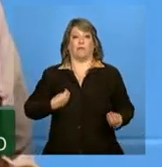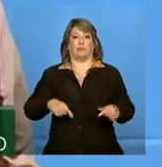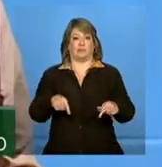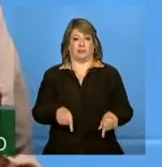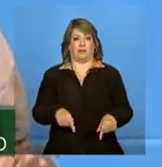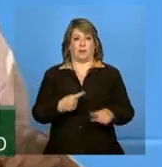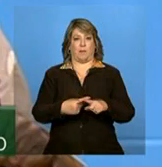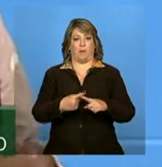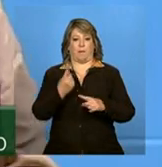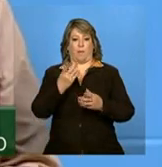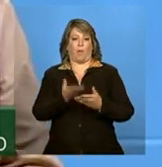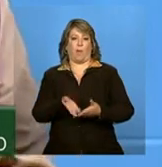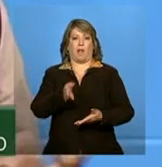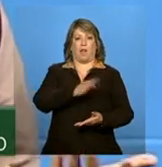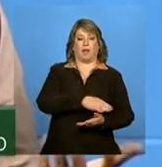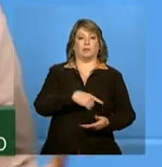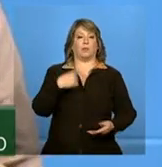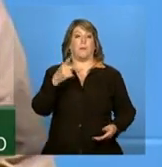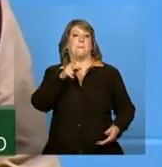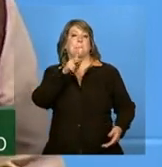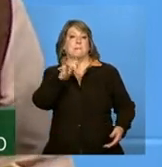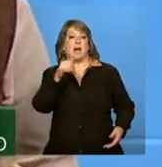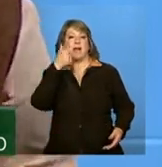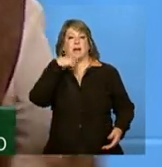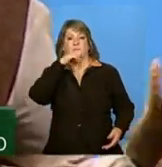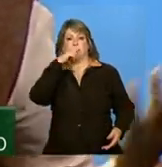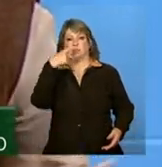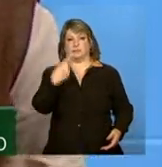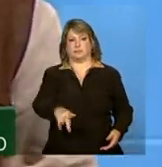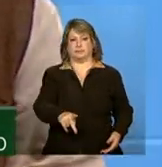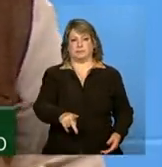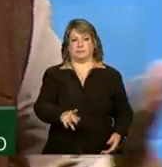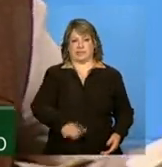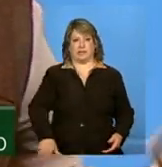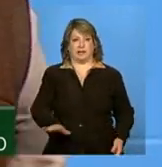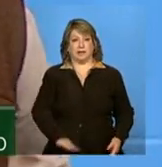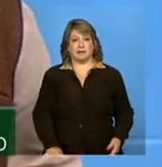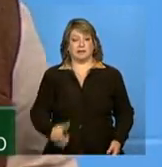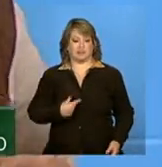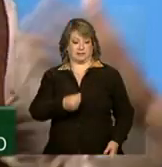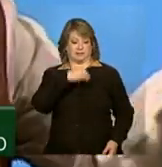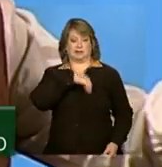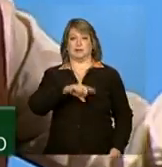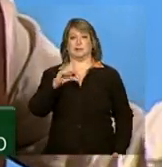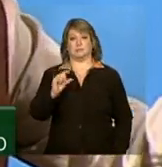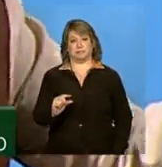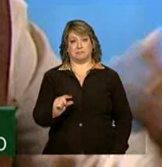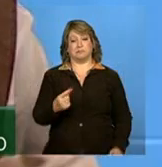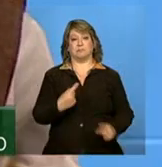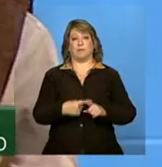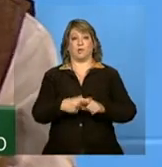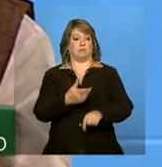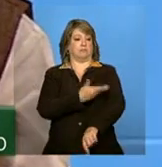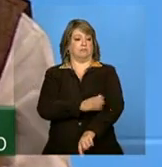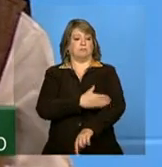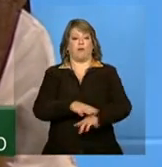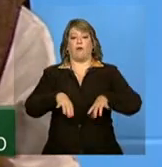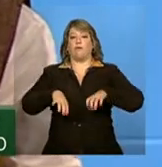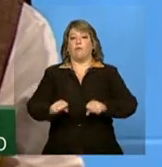lado, os pais dessas crianças acabam recebendo menos porque têm um trabalho não treinado, um trabalho